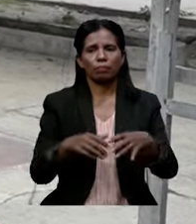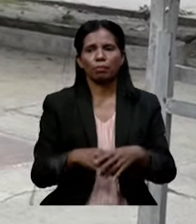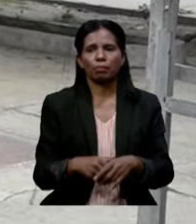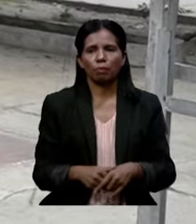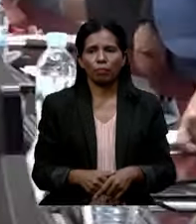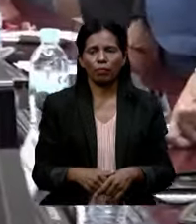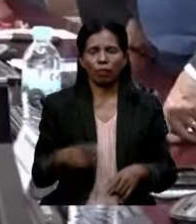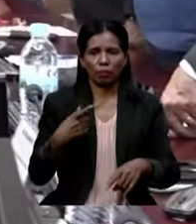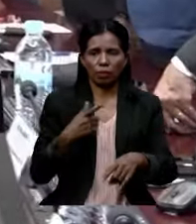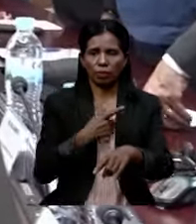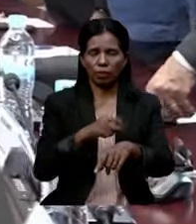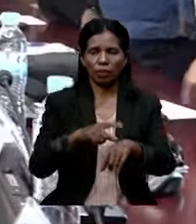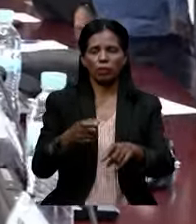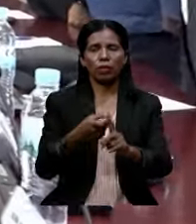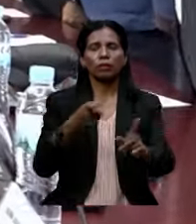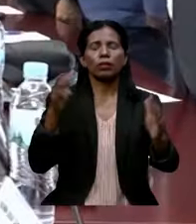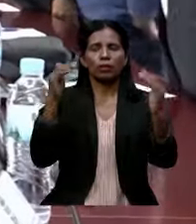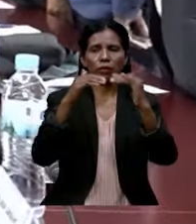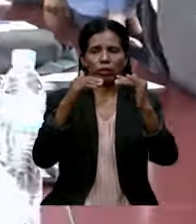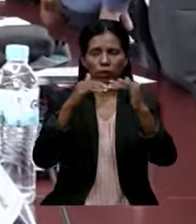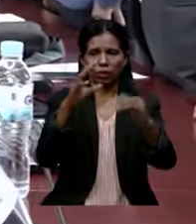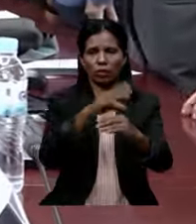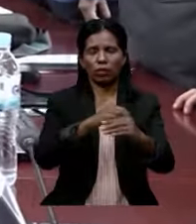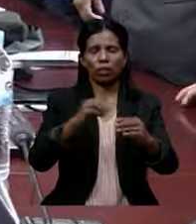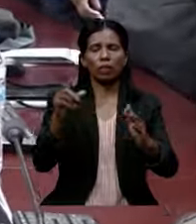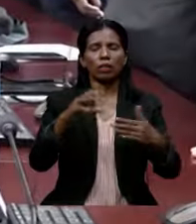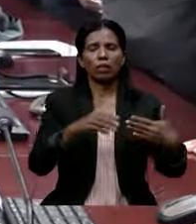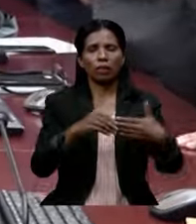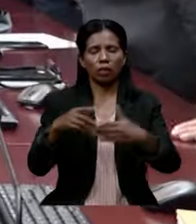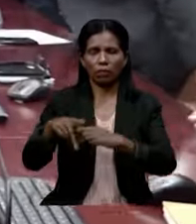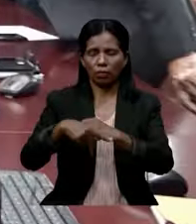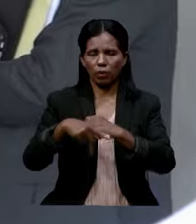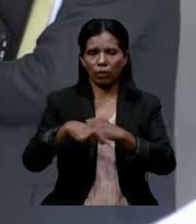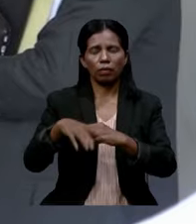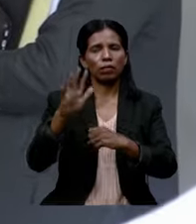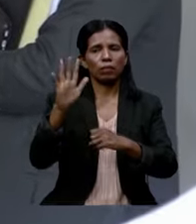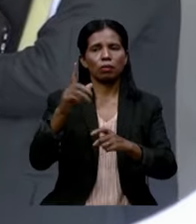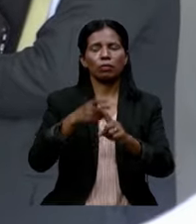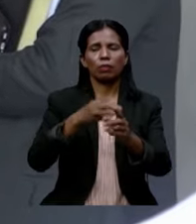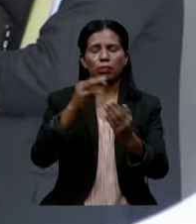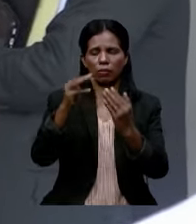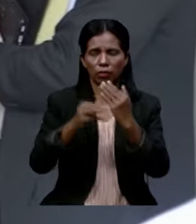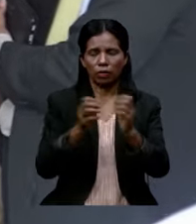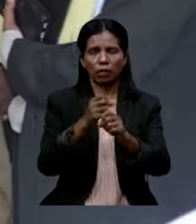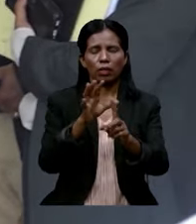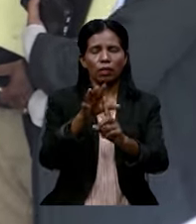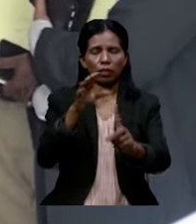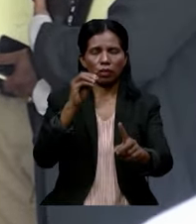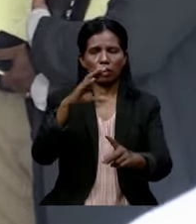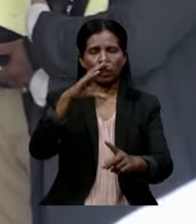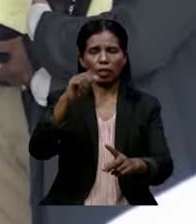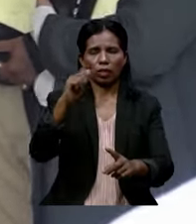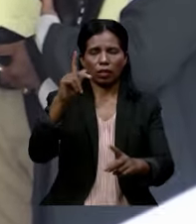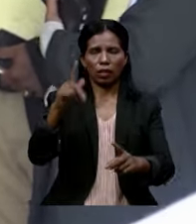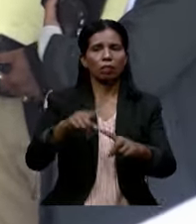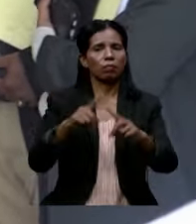o Parlamento Nacional e o encontro convocatório entre a líder bancada e a Loron Lima foi em março, atuando a eleição para candidato comissário CAC,